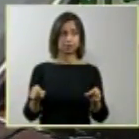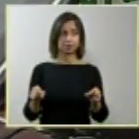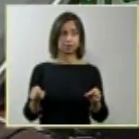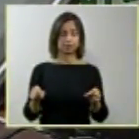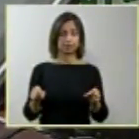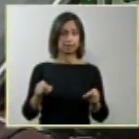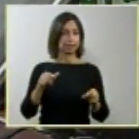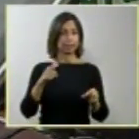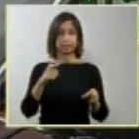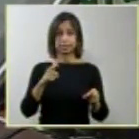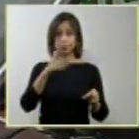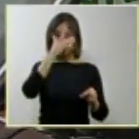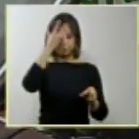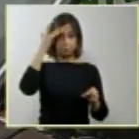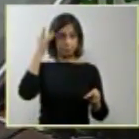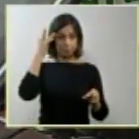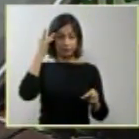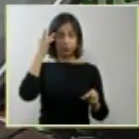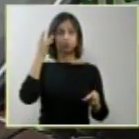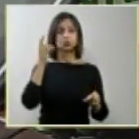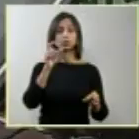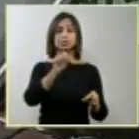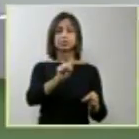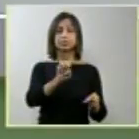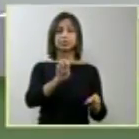Nenhum ser pode deixar de ser respeitado.